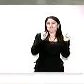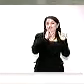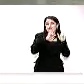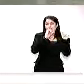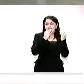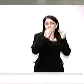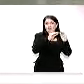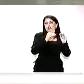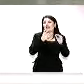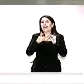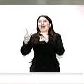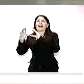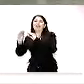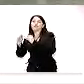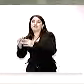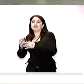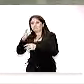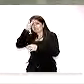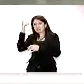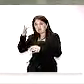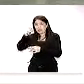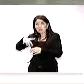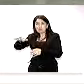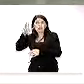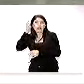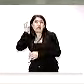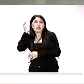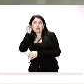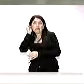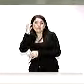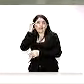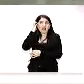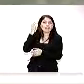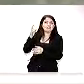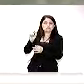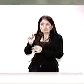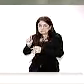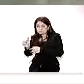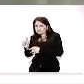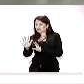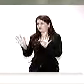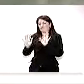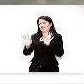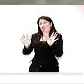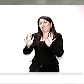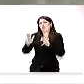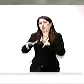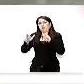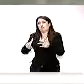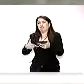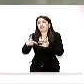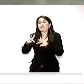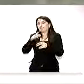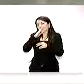noite À noite ninguém ouve rádio Ah não ser porteiro de prédio eh atualmente porteiro de prédio vê